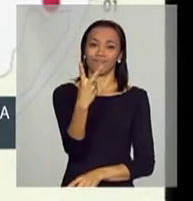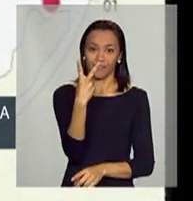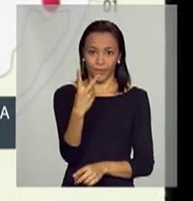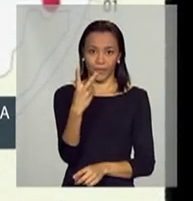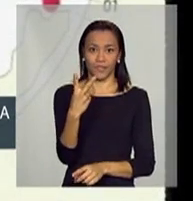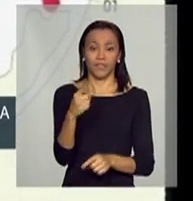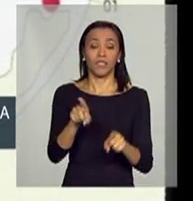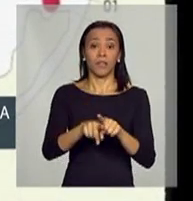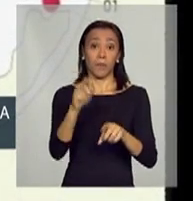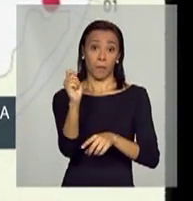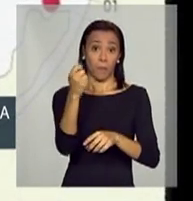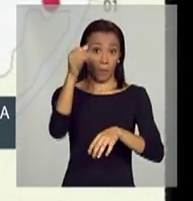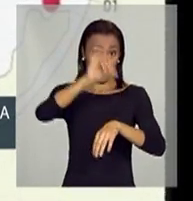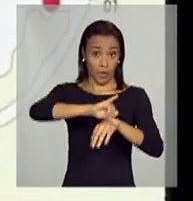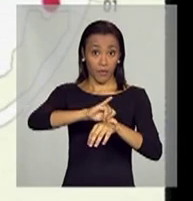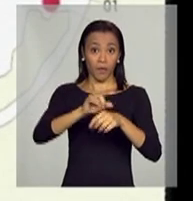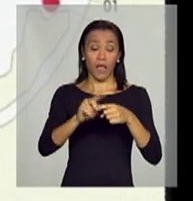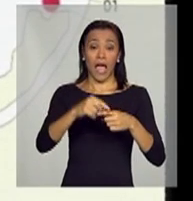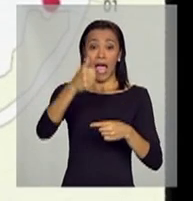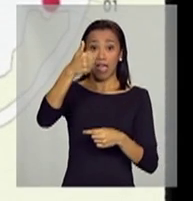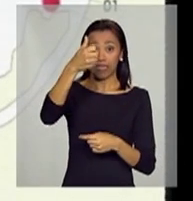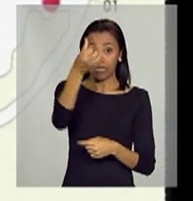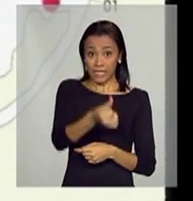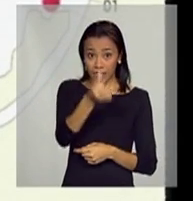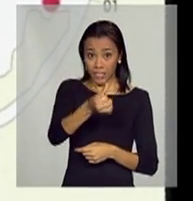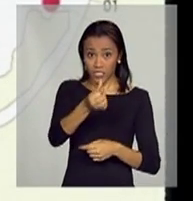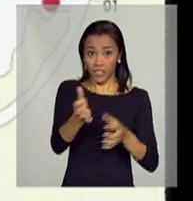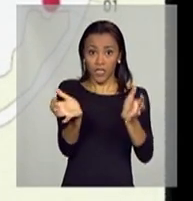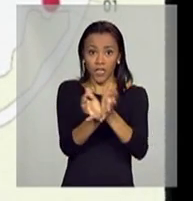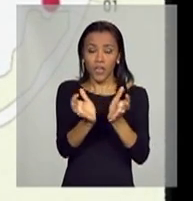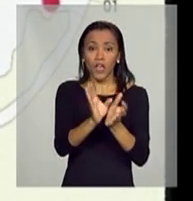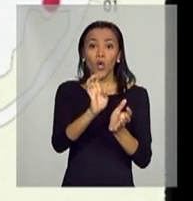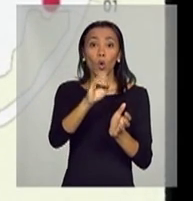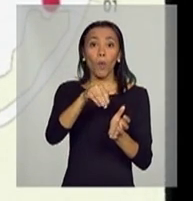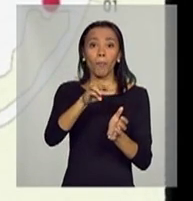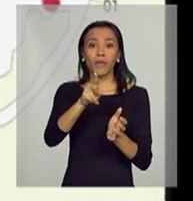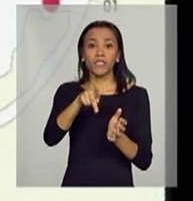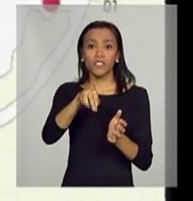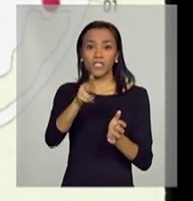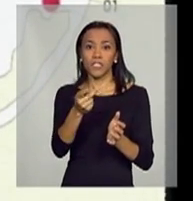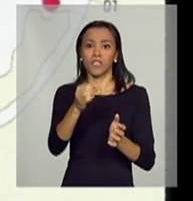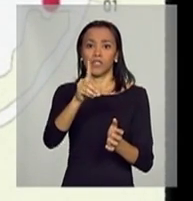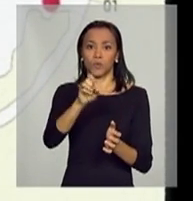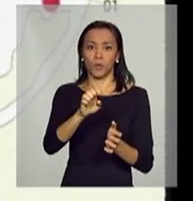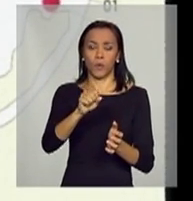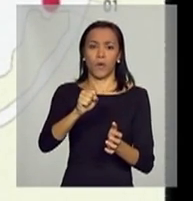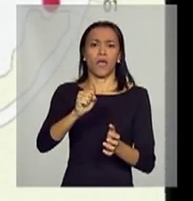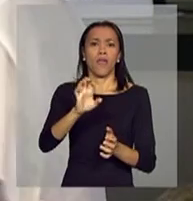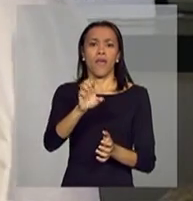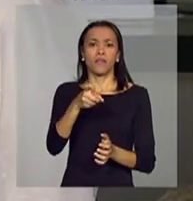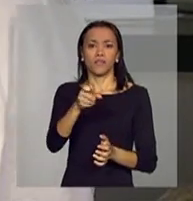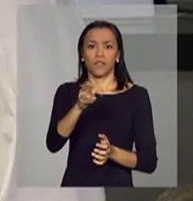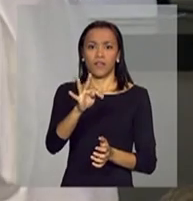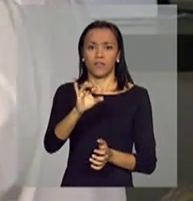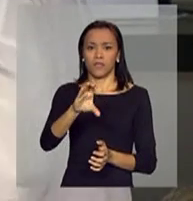Porto Alegre, a 6ª Companhia de Polícia do Exército e o DEOPS de Porto